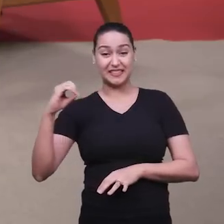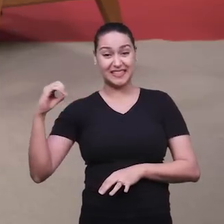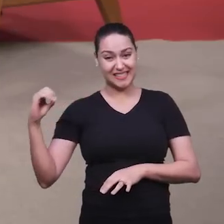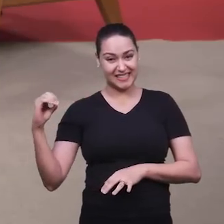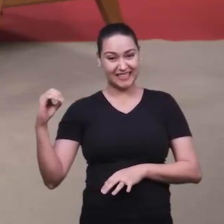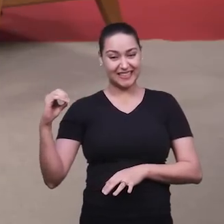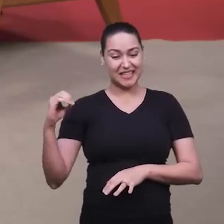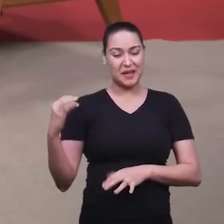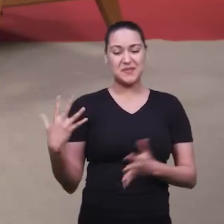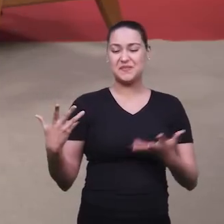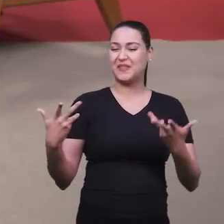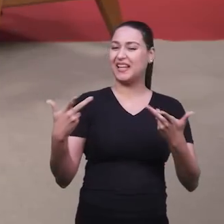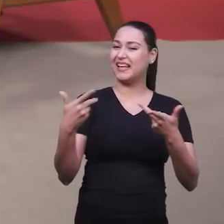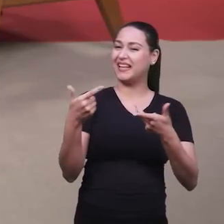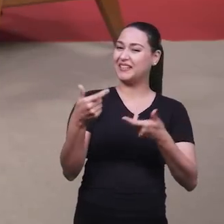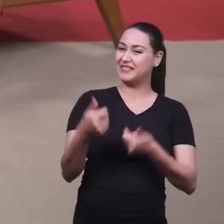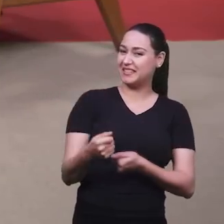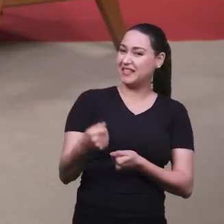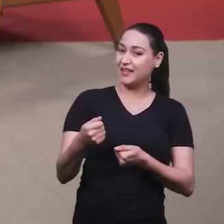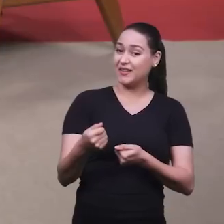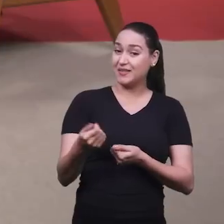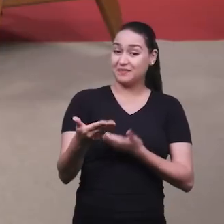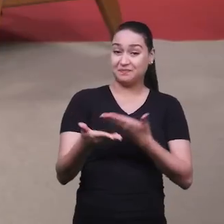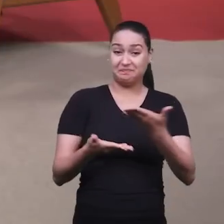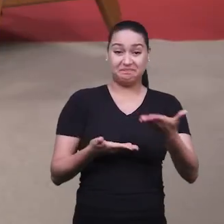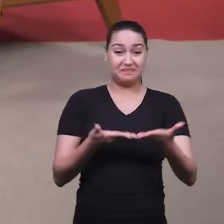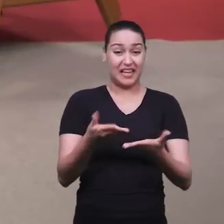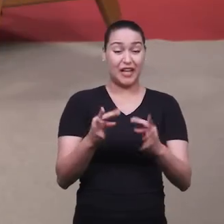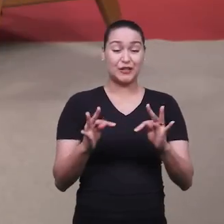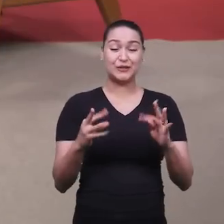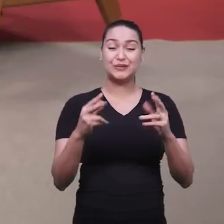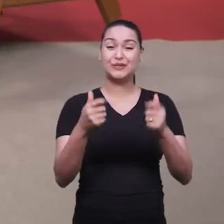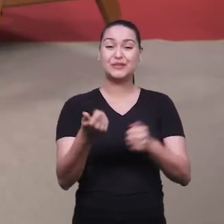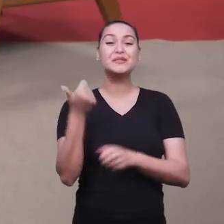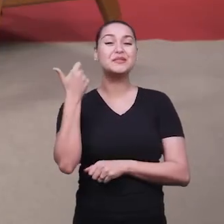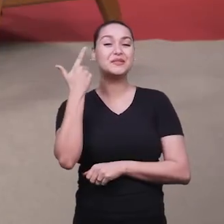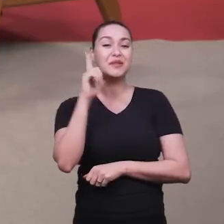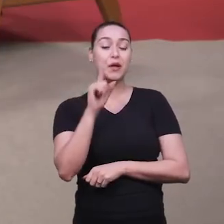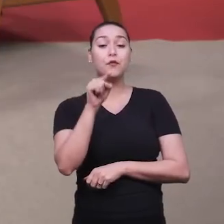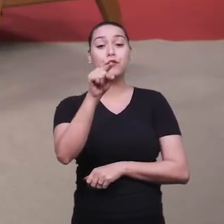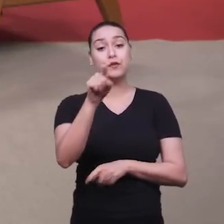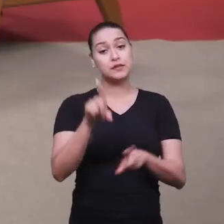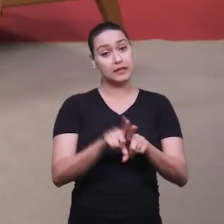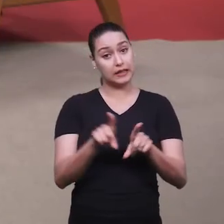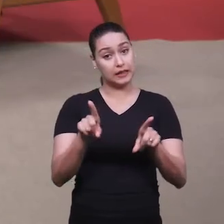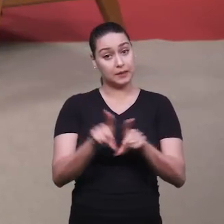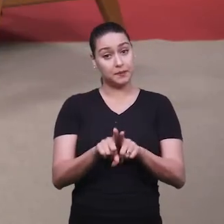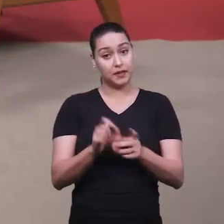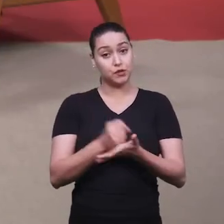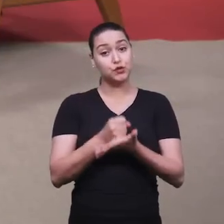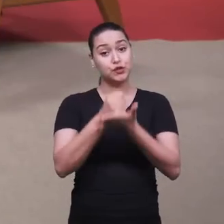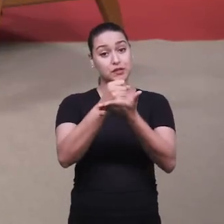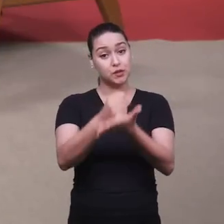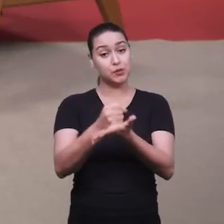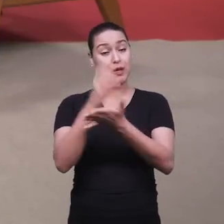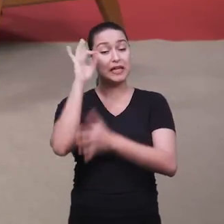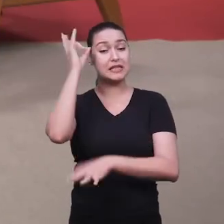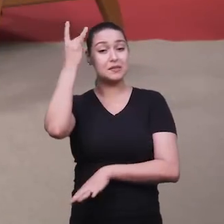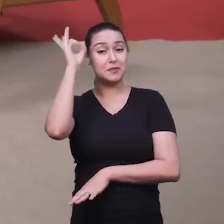projeto maravilhoso, e é um projeto acessível a todas as pessoas, inclusive a você. Projeto de